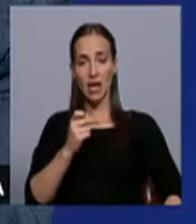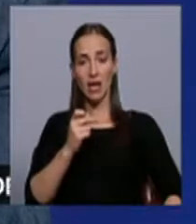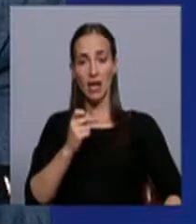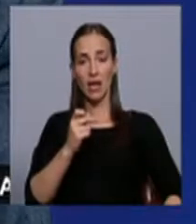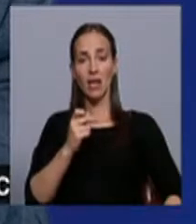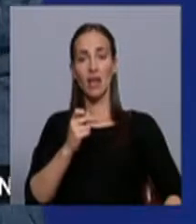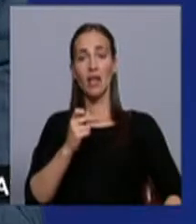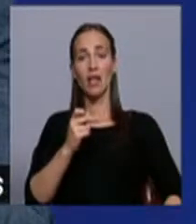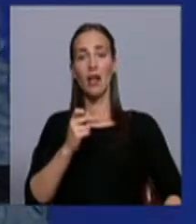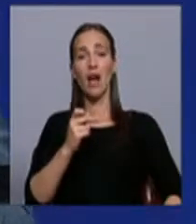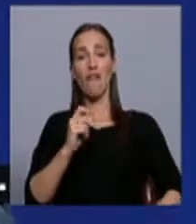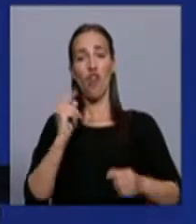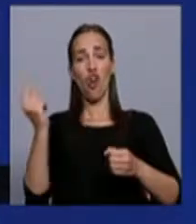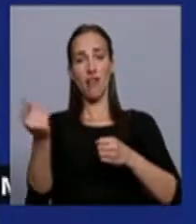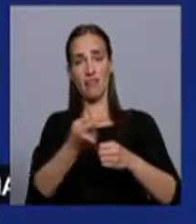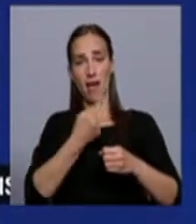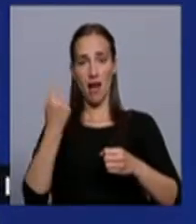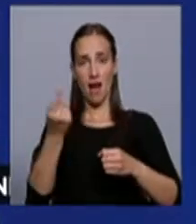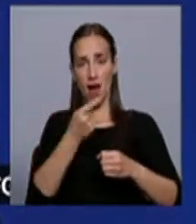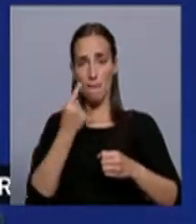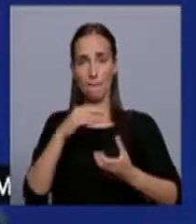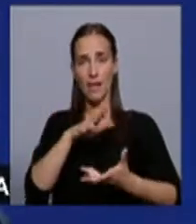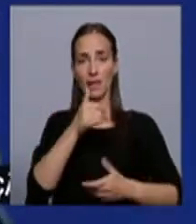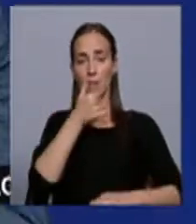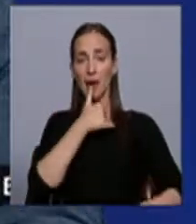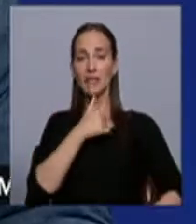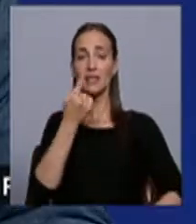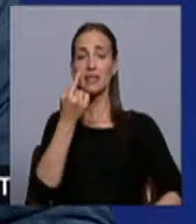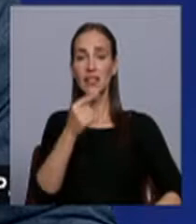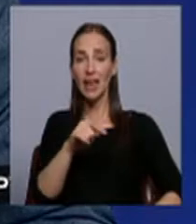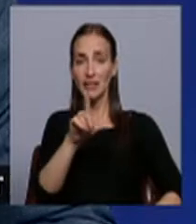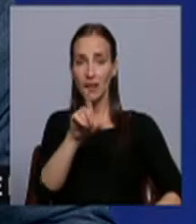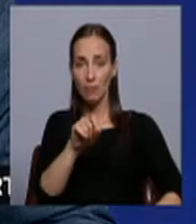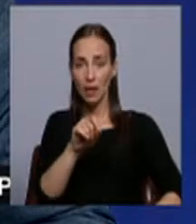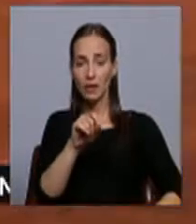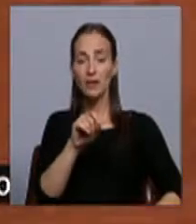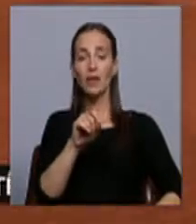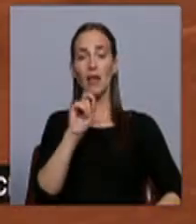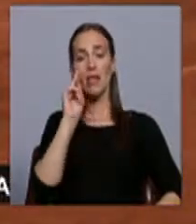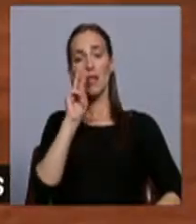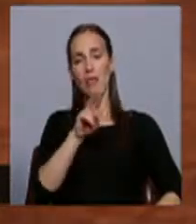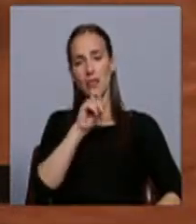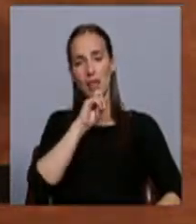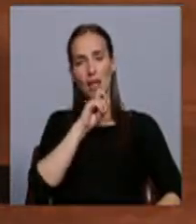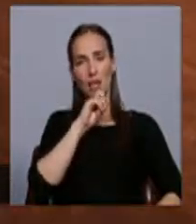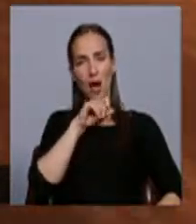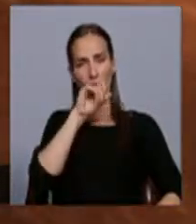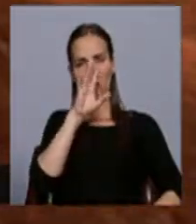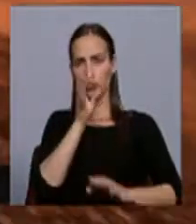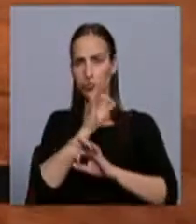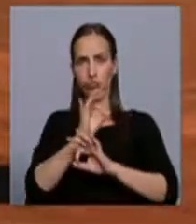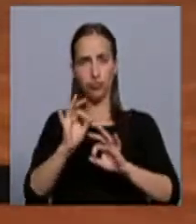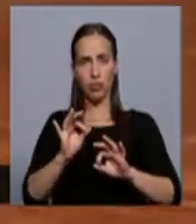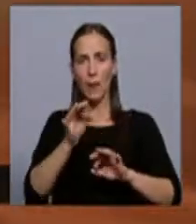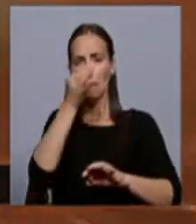Aqui entra depois um outro instrumento, o da ESA e do Orbiter, o TGO, o Trace Gas Orbiter da ESA, que é um orbiter que gira à volta de Marte e que